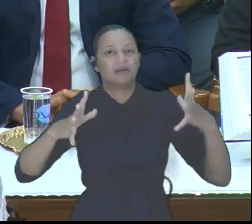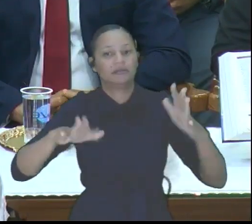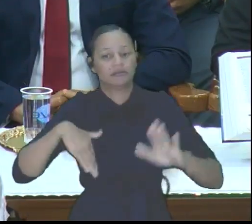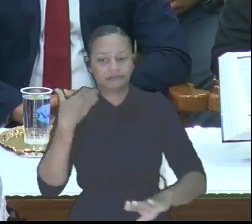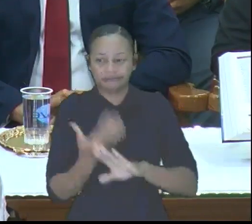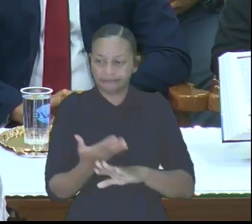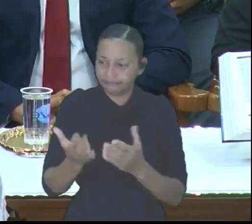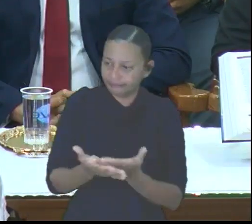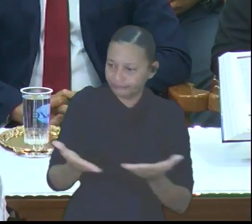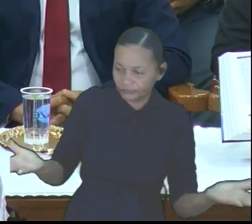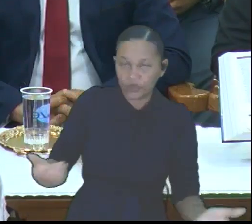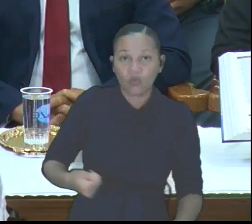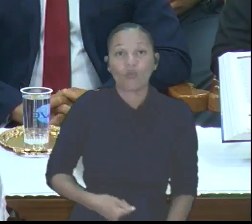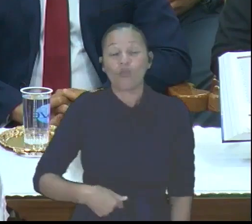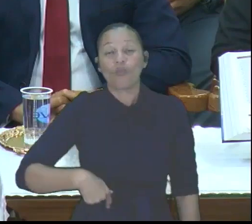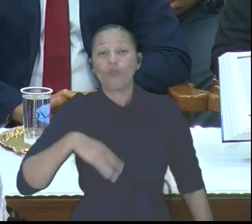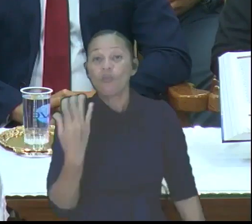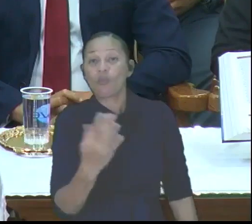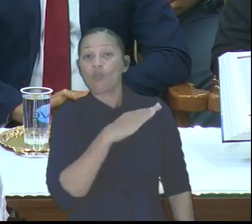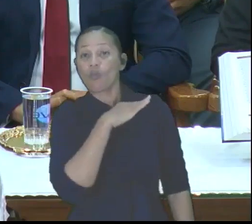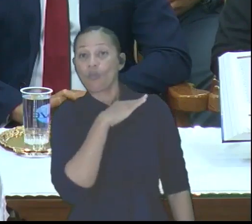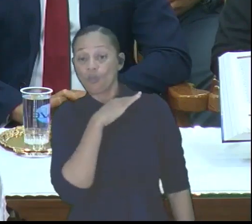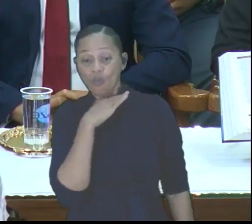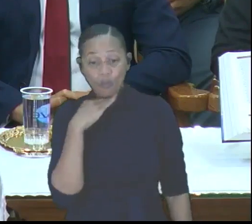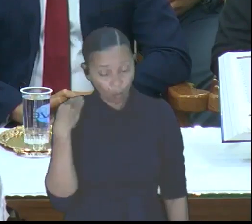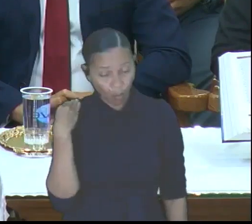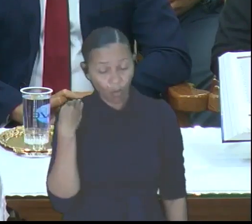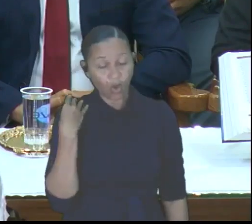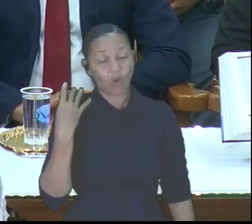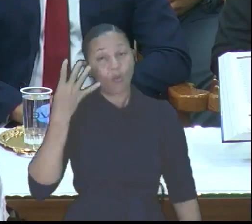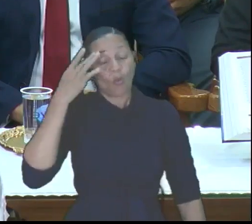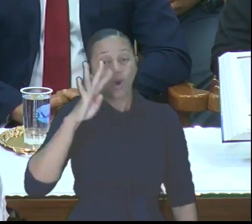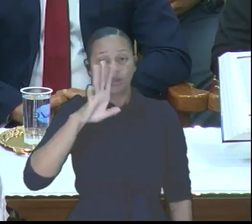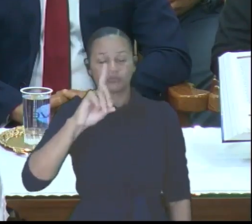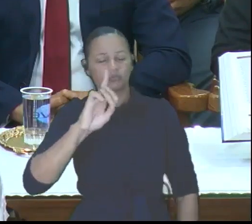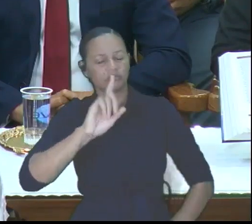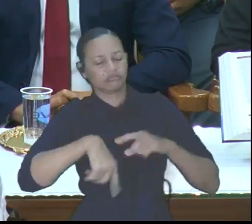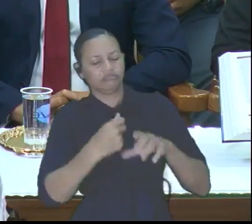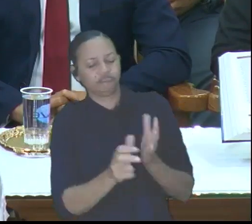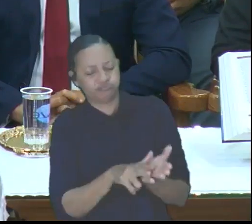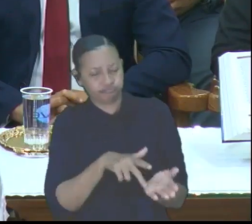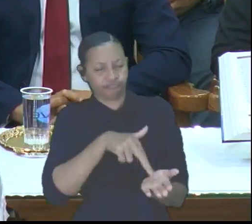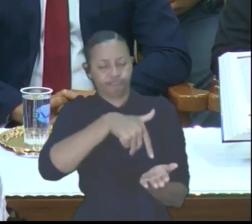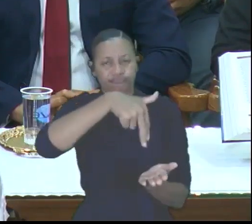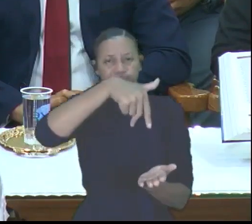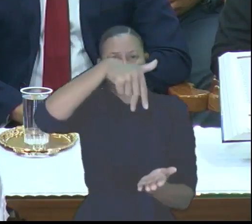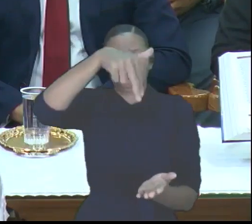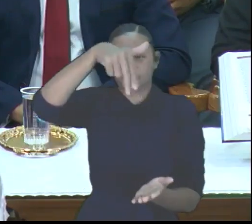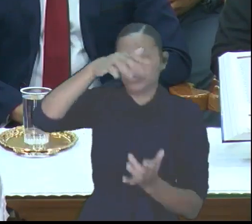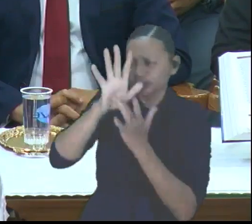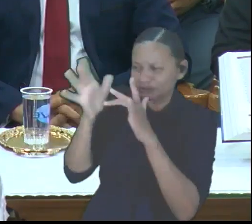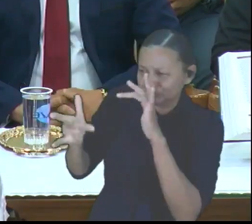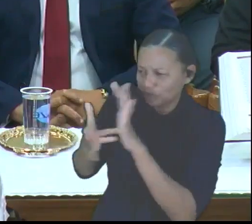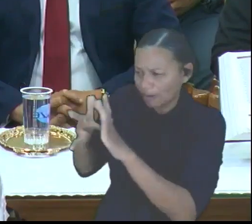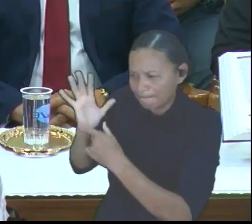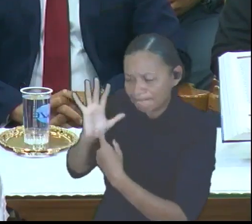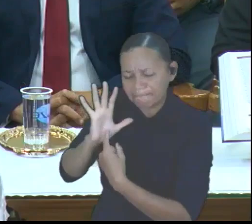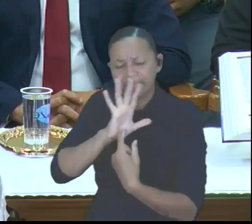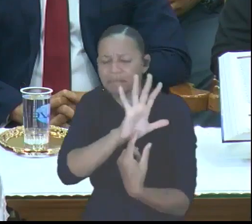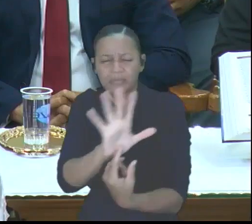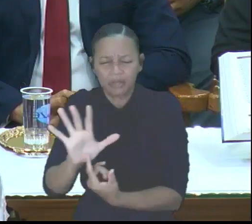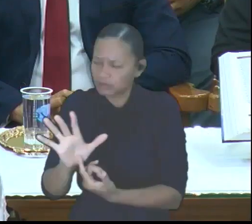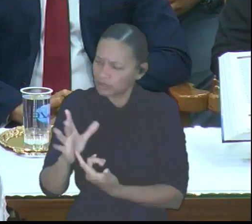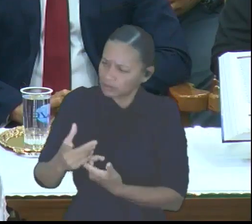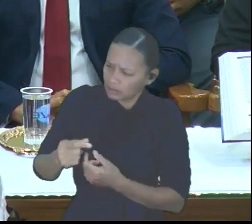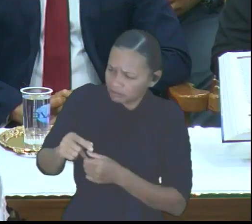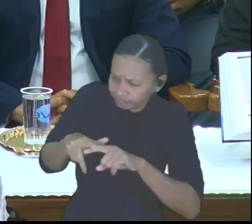Um morto de 4 dias ressuscitar. Jesus trabalhando na vida de Tomé. A segunda referência que João